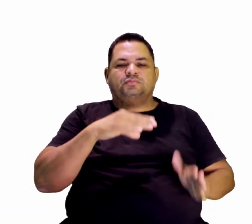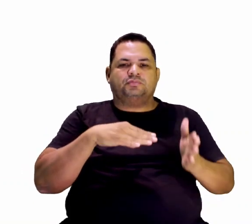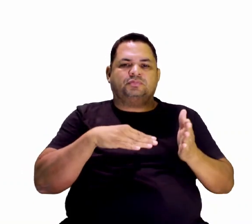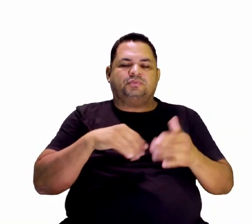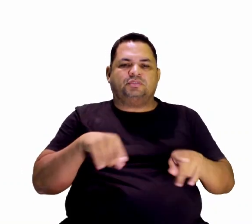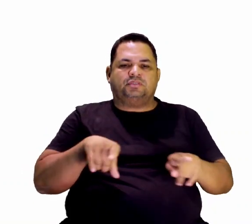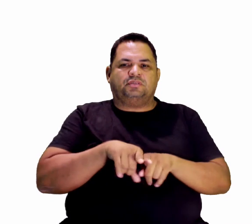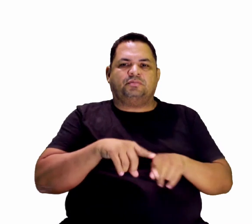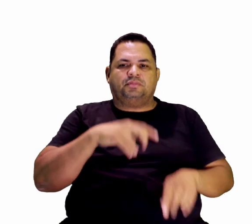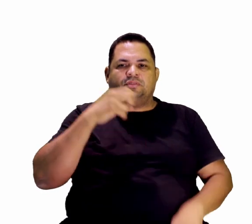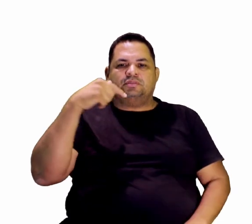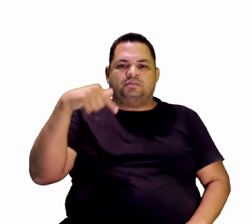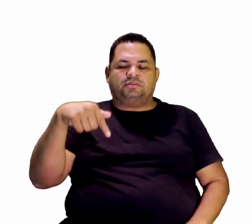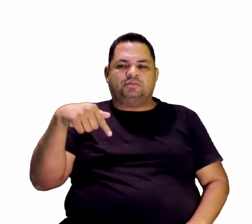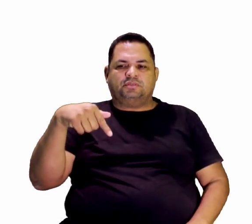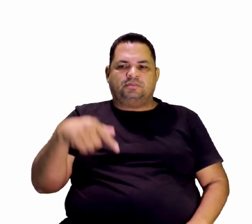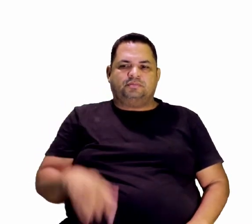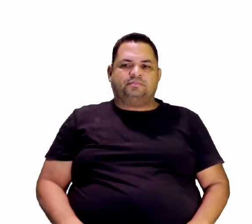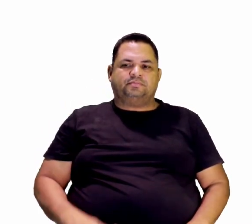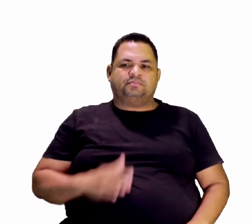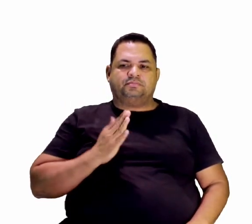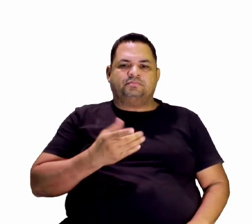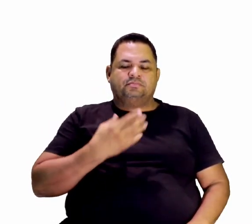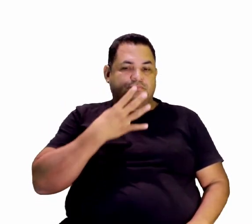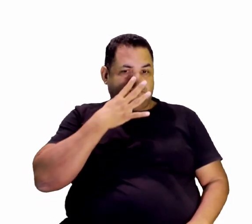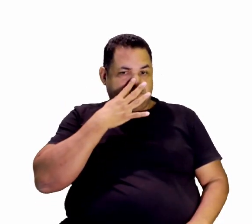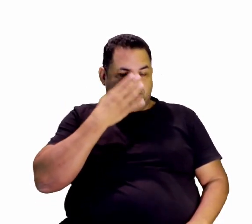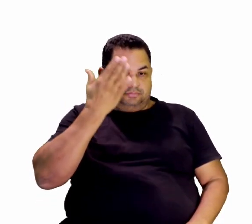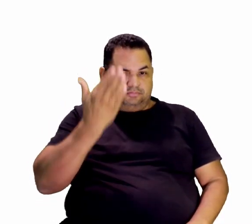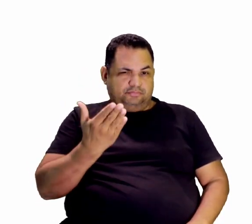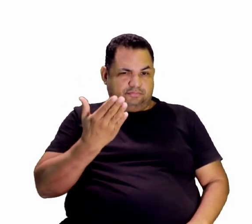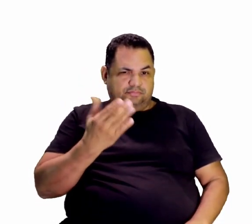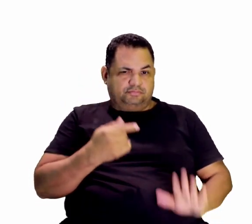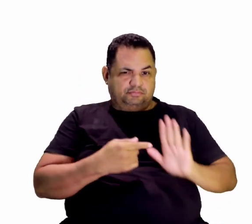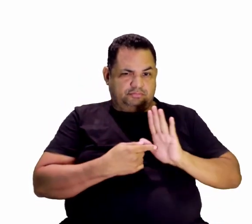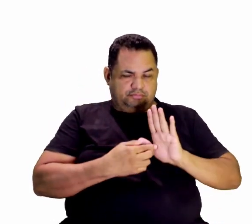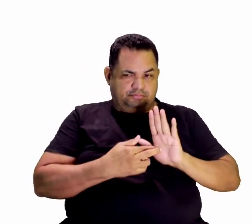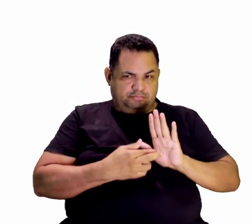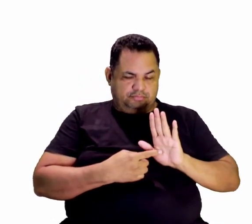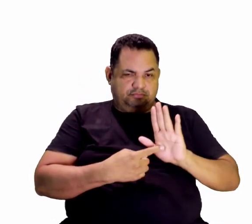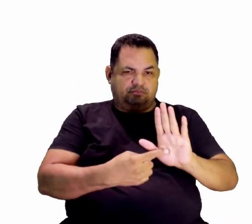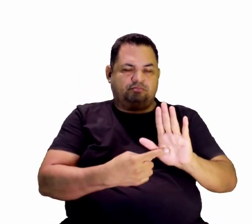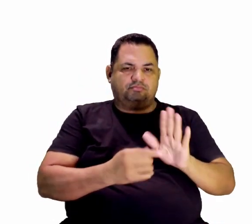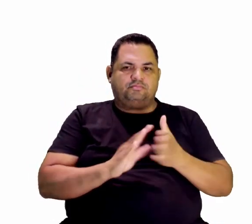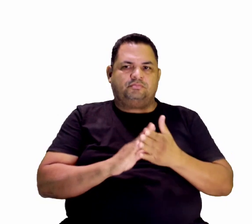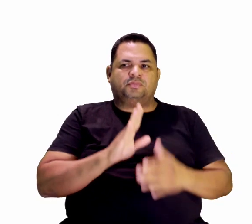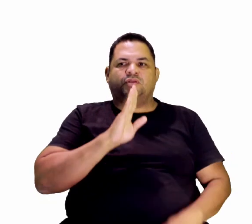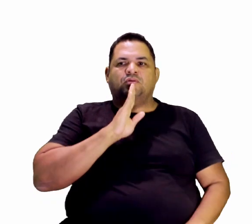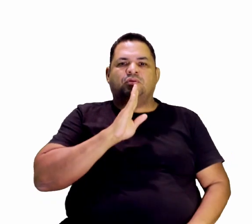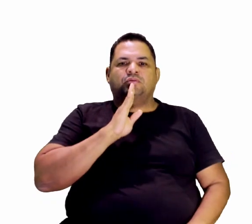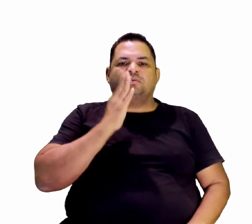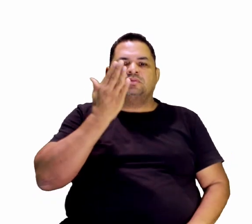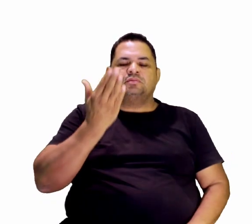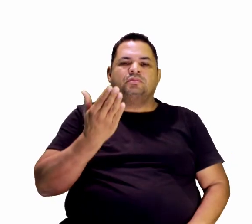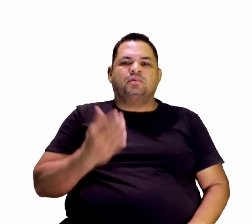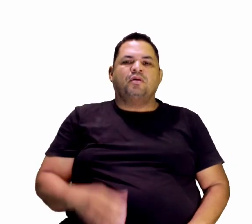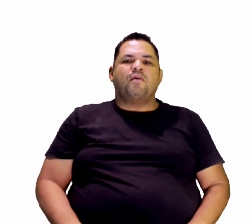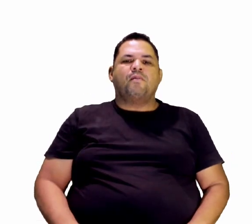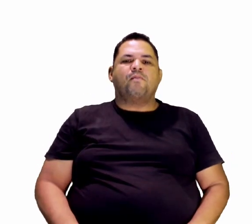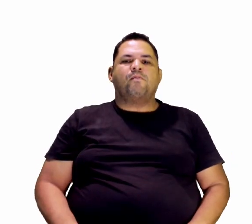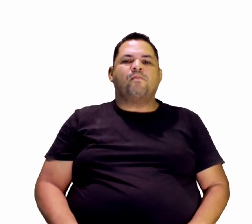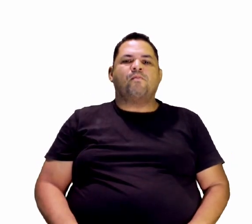a posse da bola e estiver pressionado pelo adversário, ele pode ter a